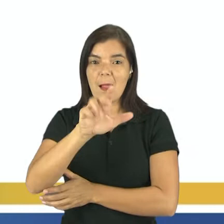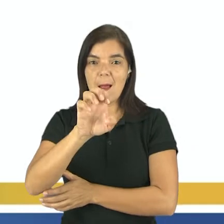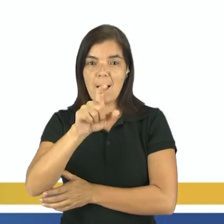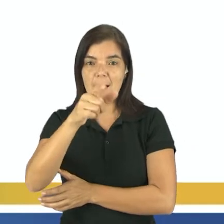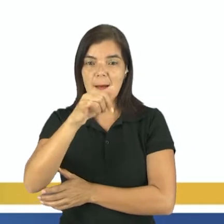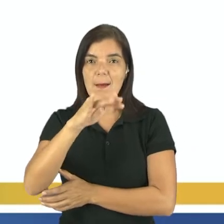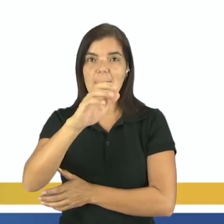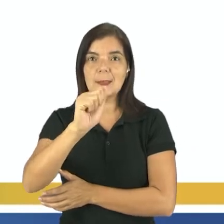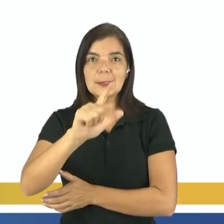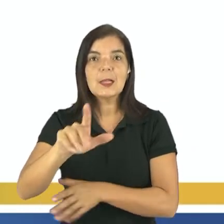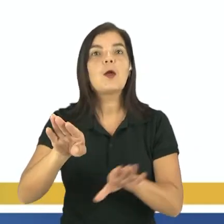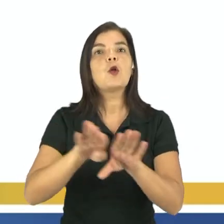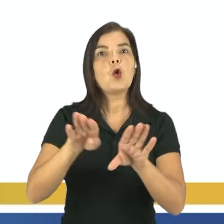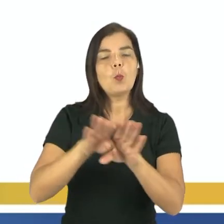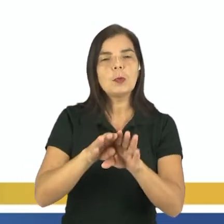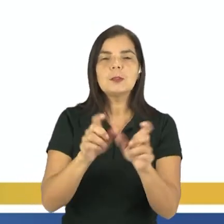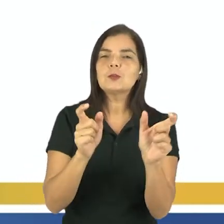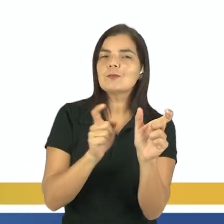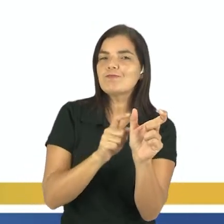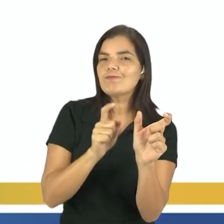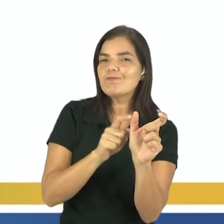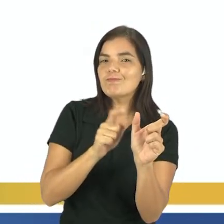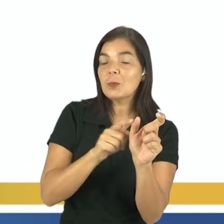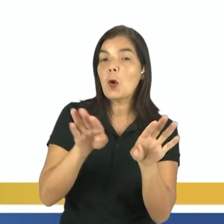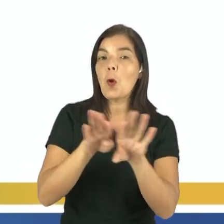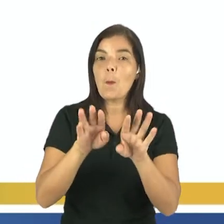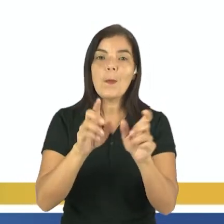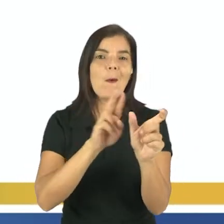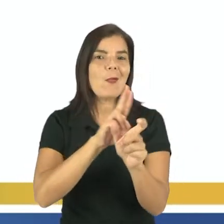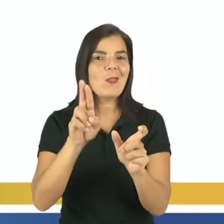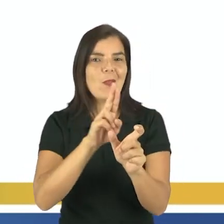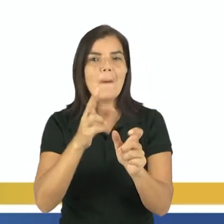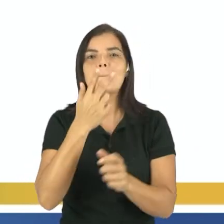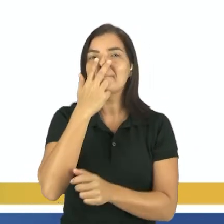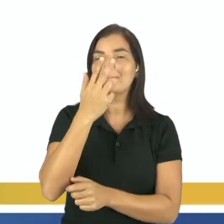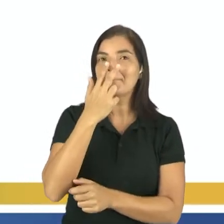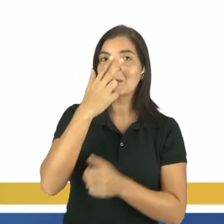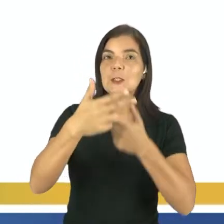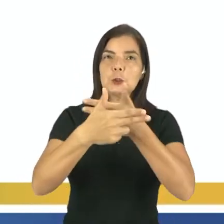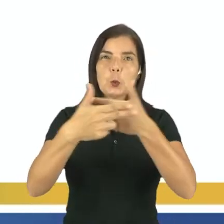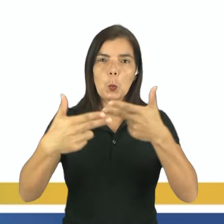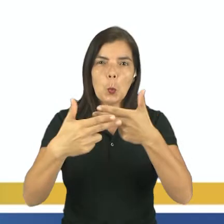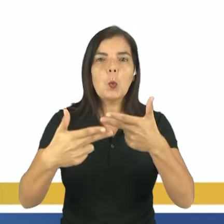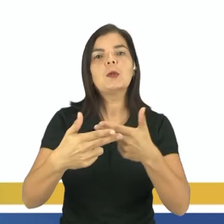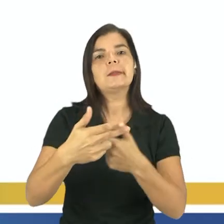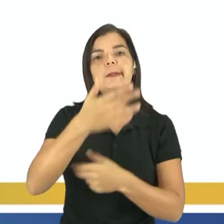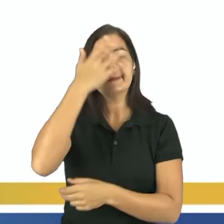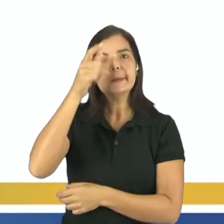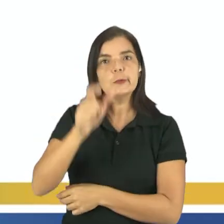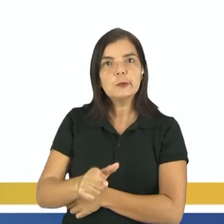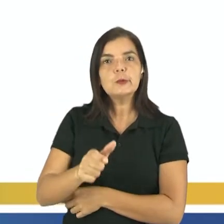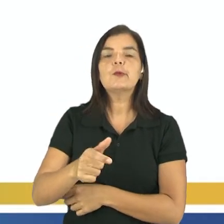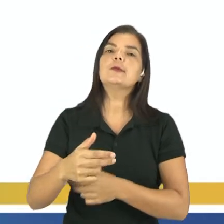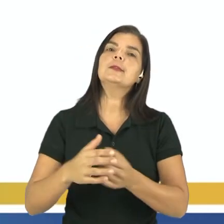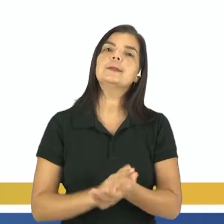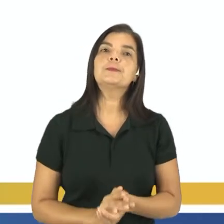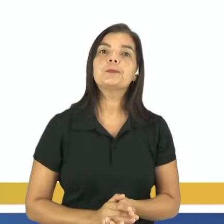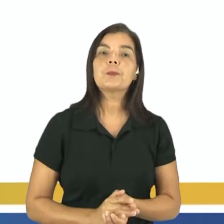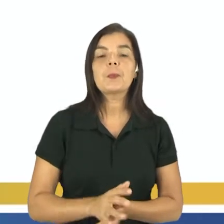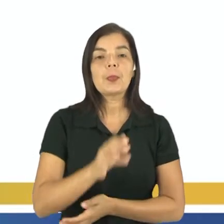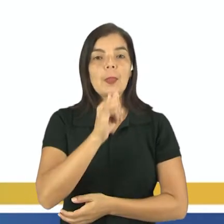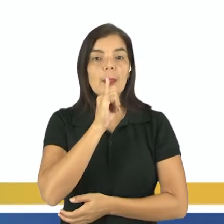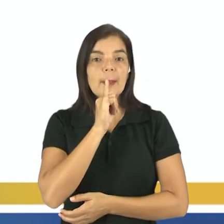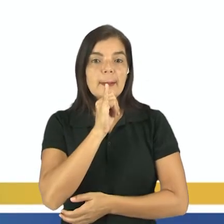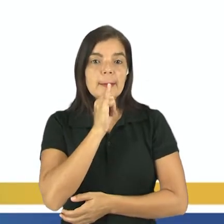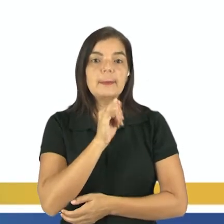item lexical, por termos sinônimos ou mesmo por nomes genéricos, coisa, gente, negócio, etc. Tá? No